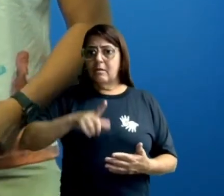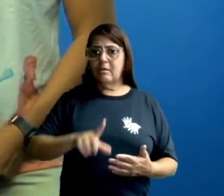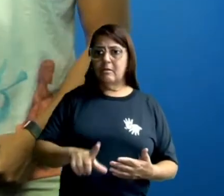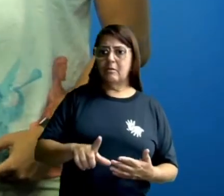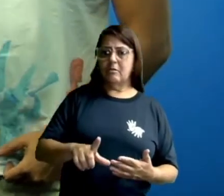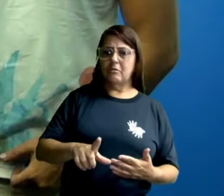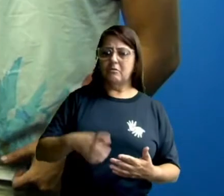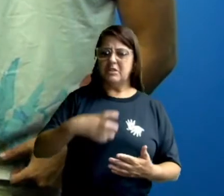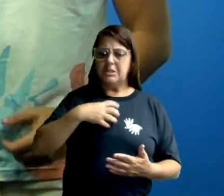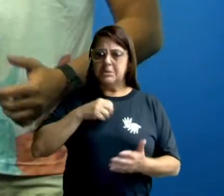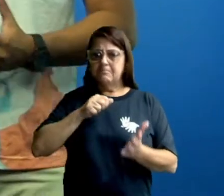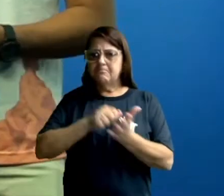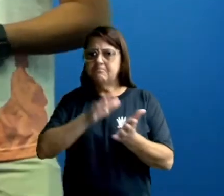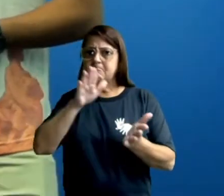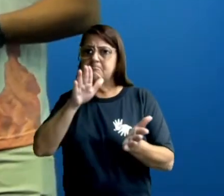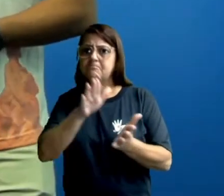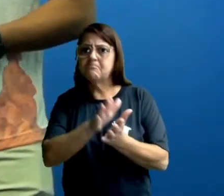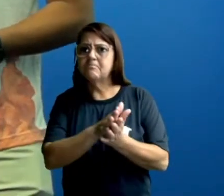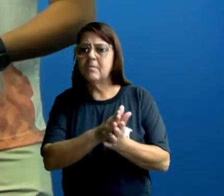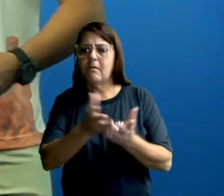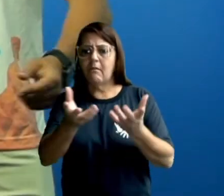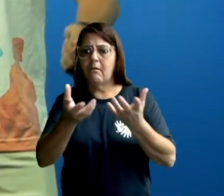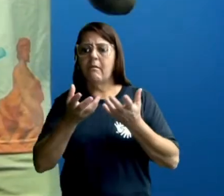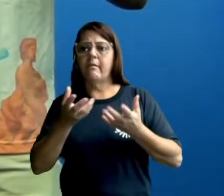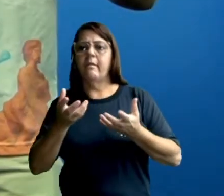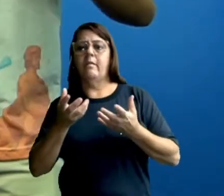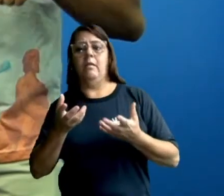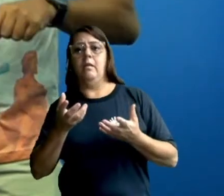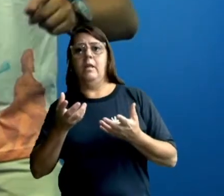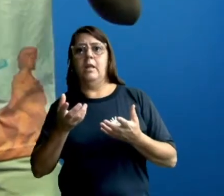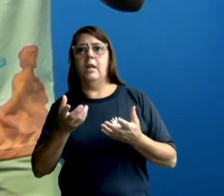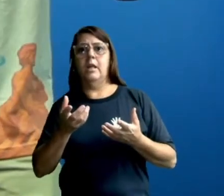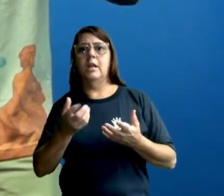um sentimento de vingança, querendo